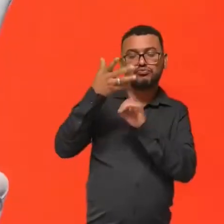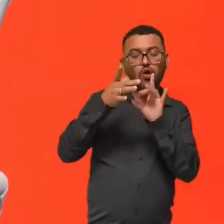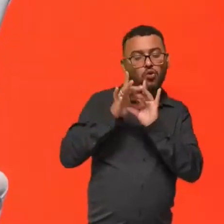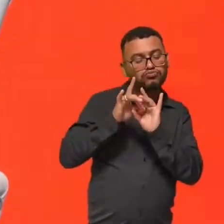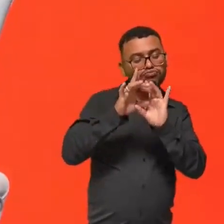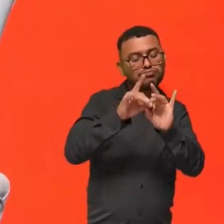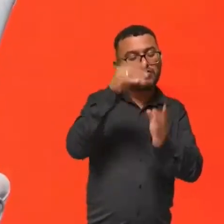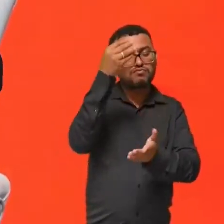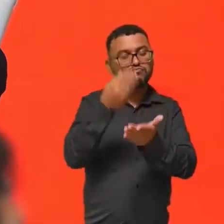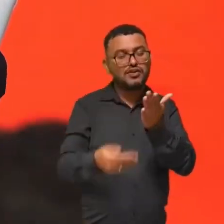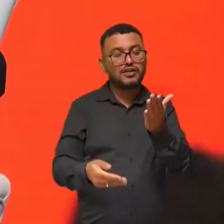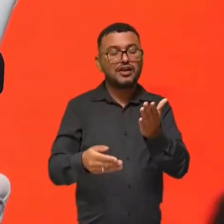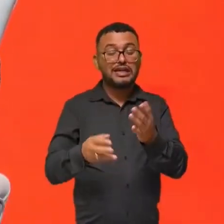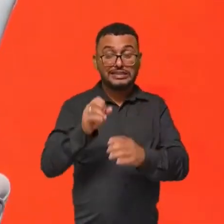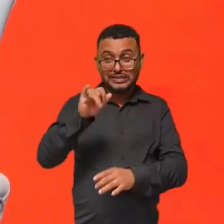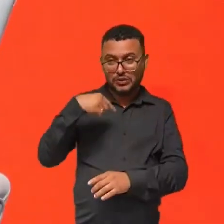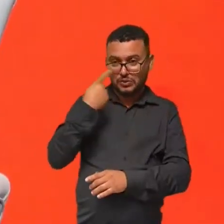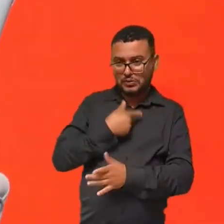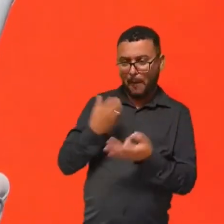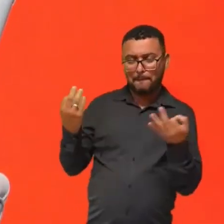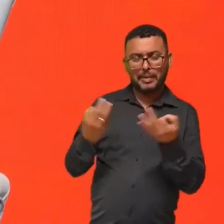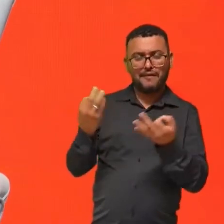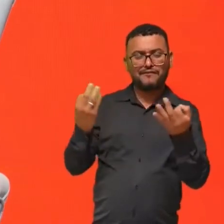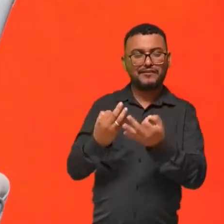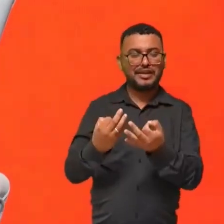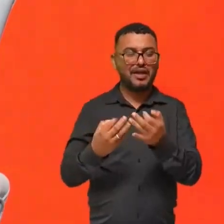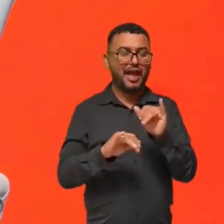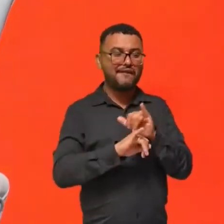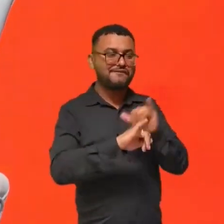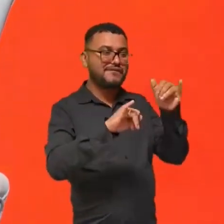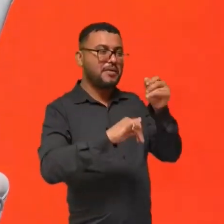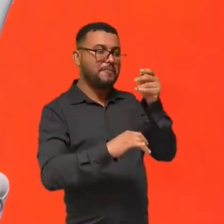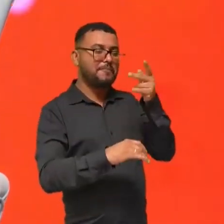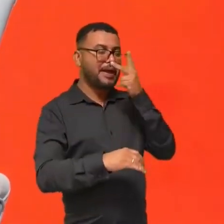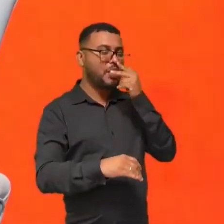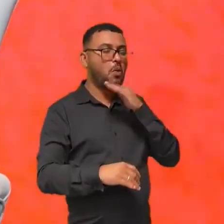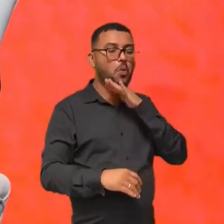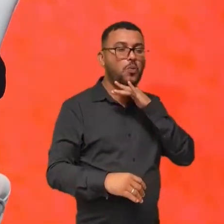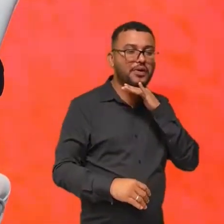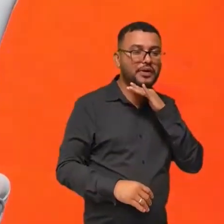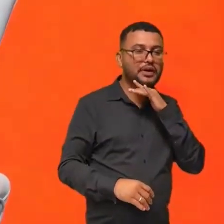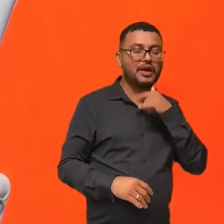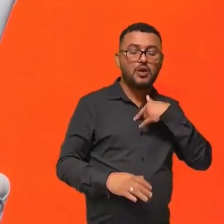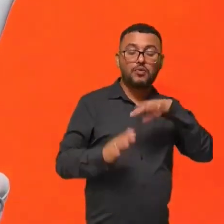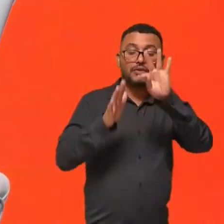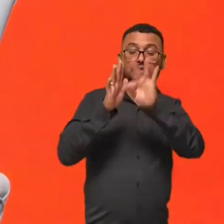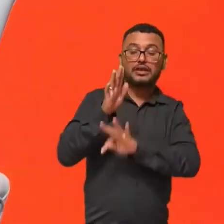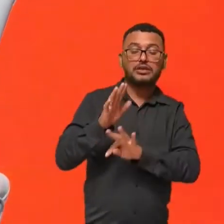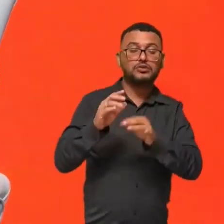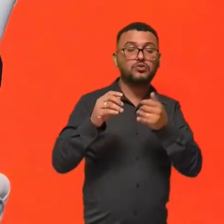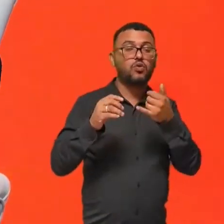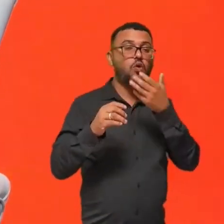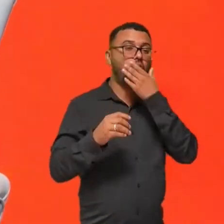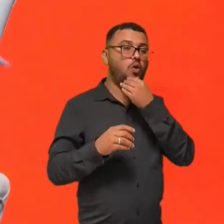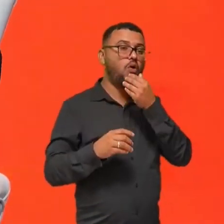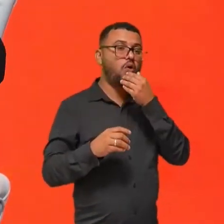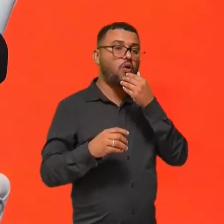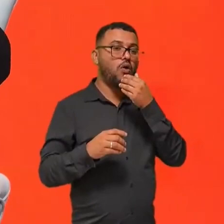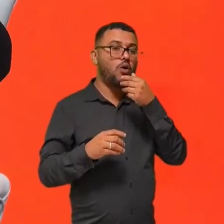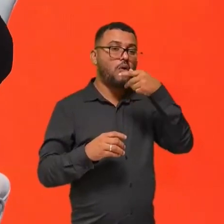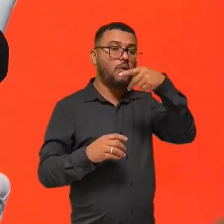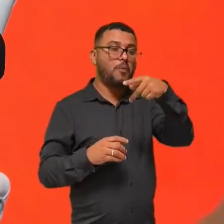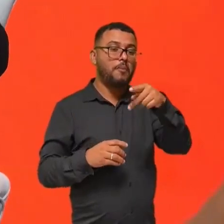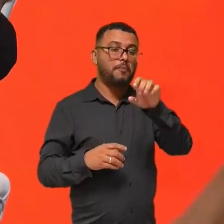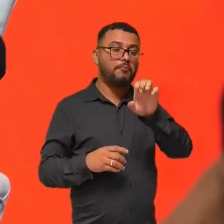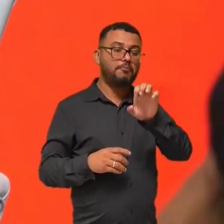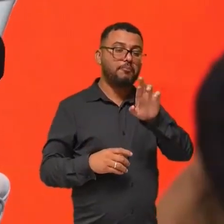vira mal feito. E aí que eu fui buscar um texto do Perseu Abramo. O Perseu Abramo foi secretário de imprensa, eu acho que provavelmente o